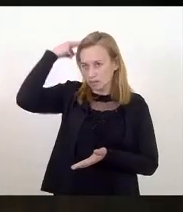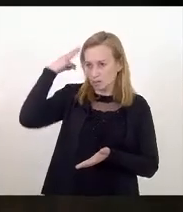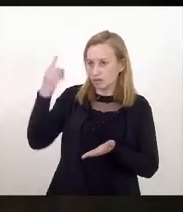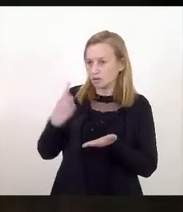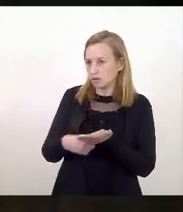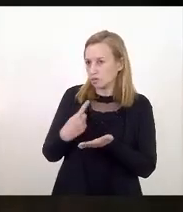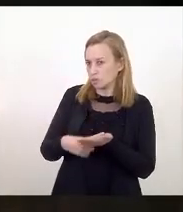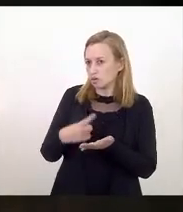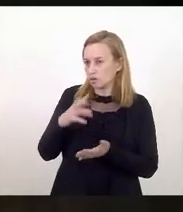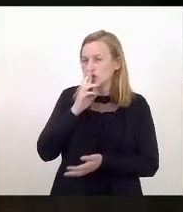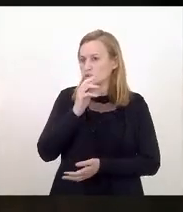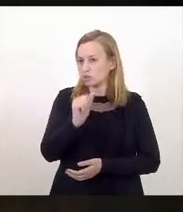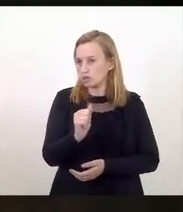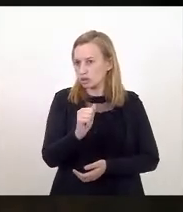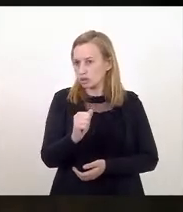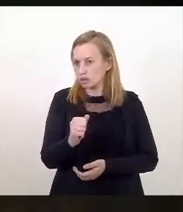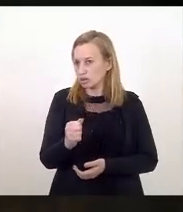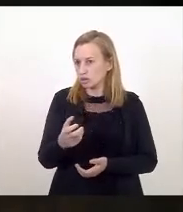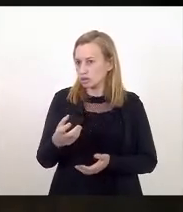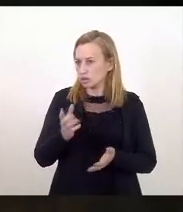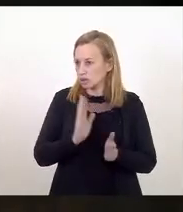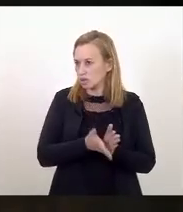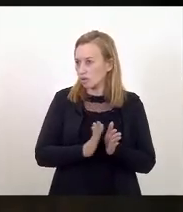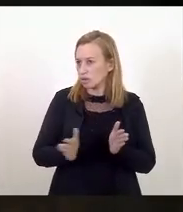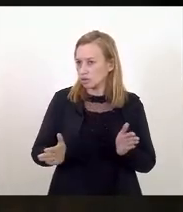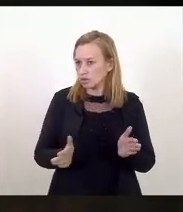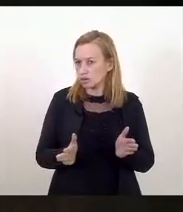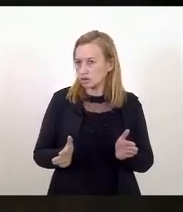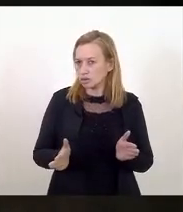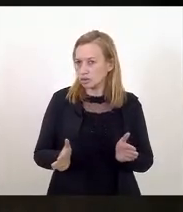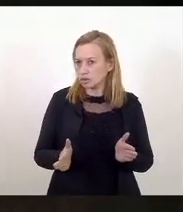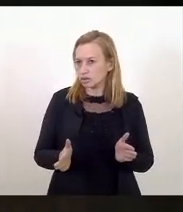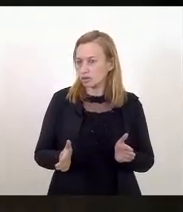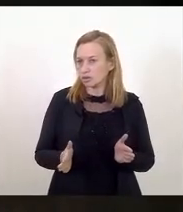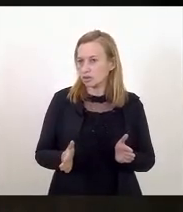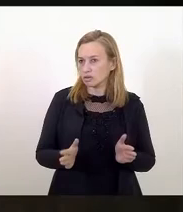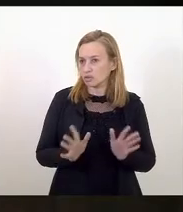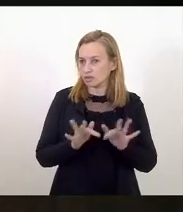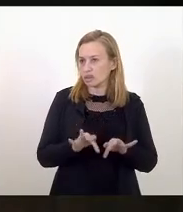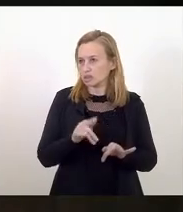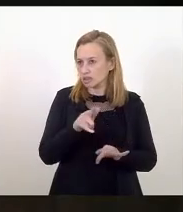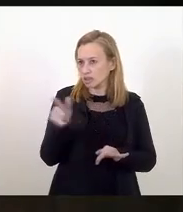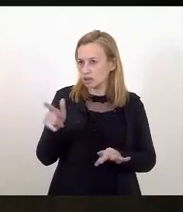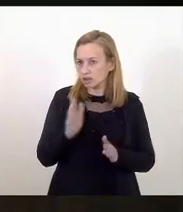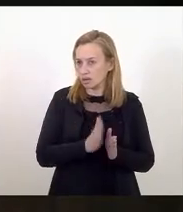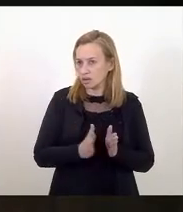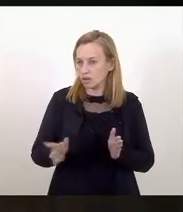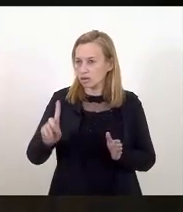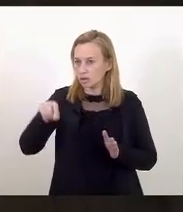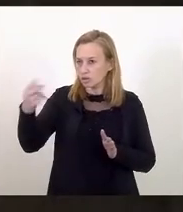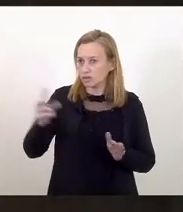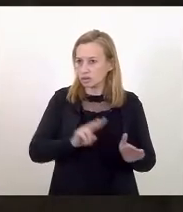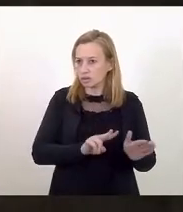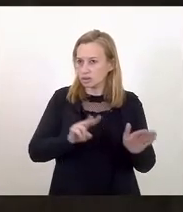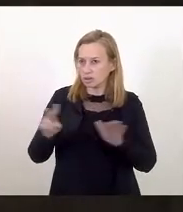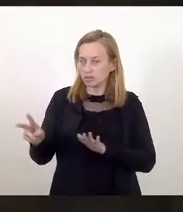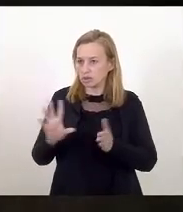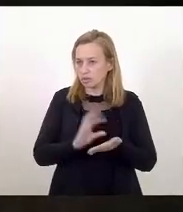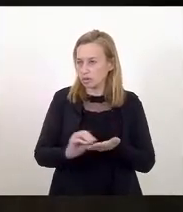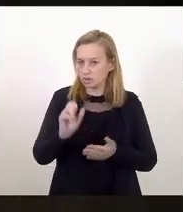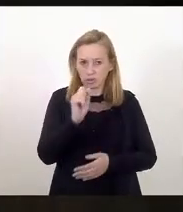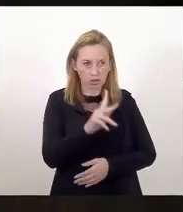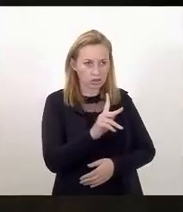pauta. Ela acabou de fazer questão de ordem e eu vou definir a questão de ordem e na próxima semana estará em pauta. Ok.